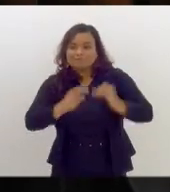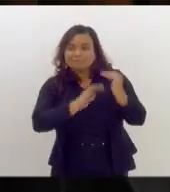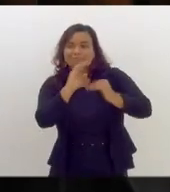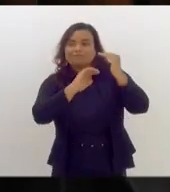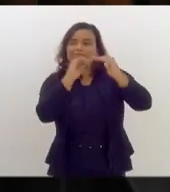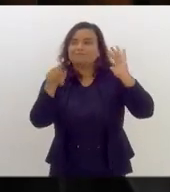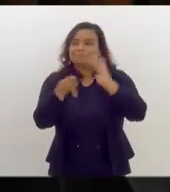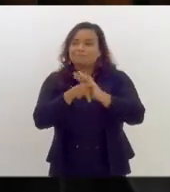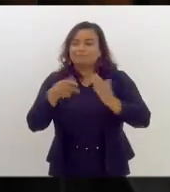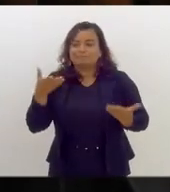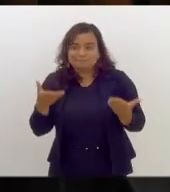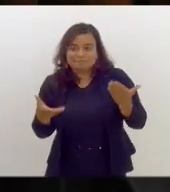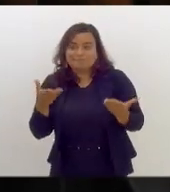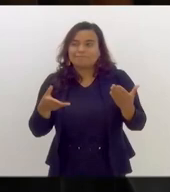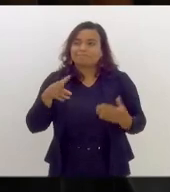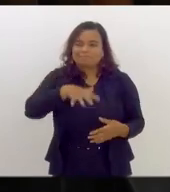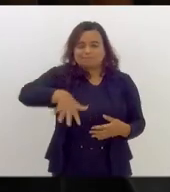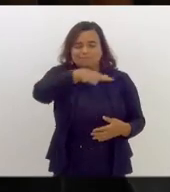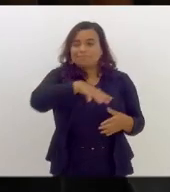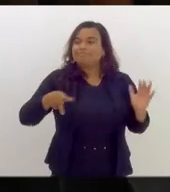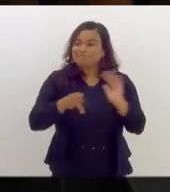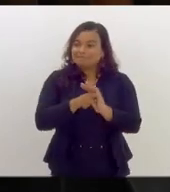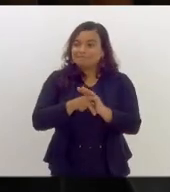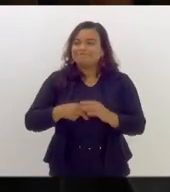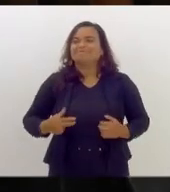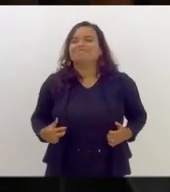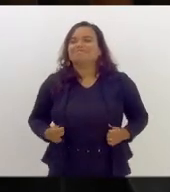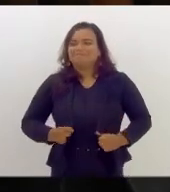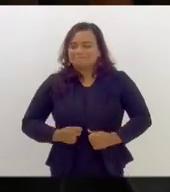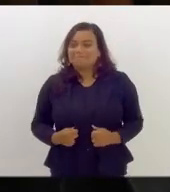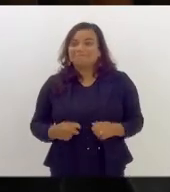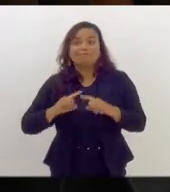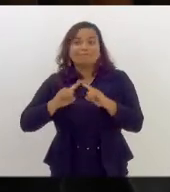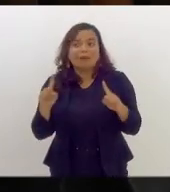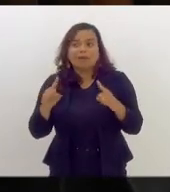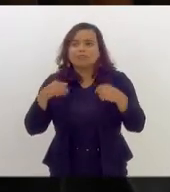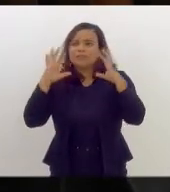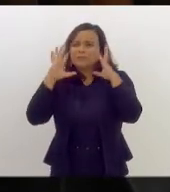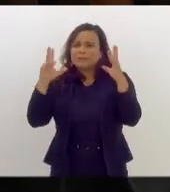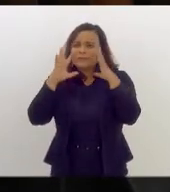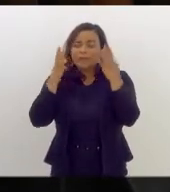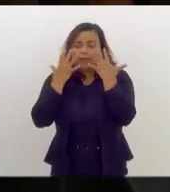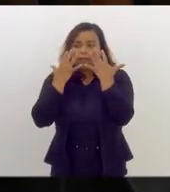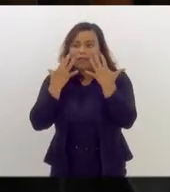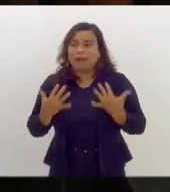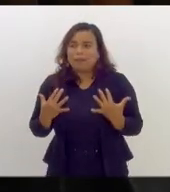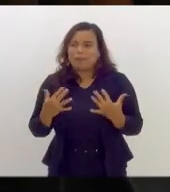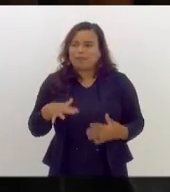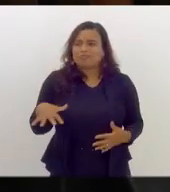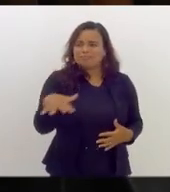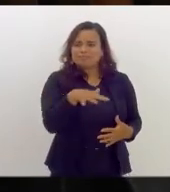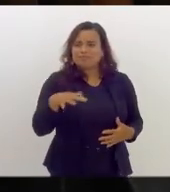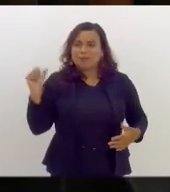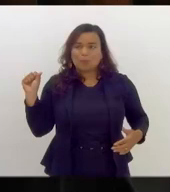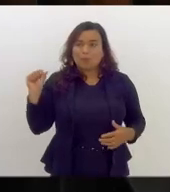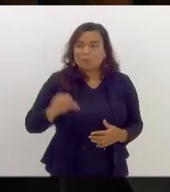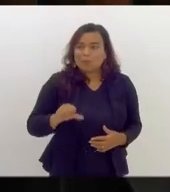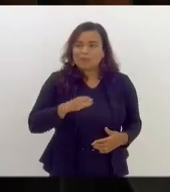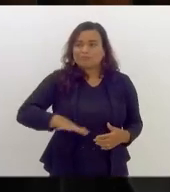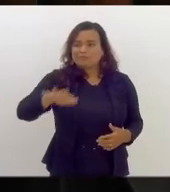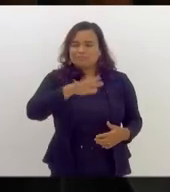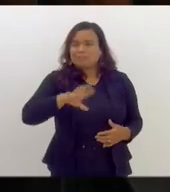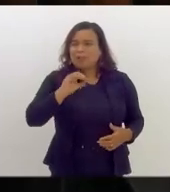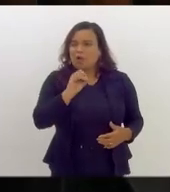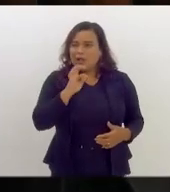desenvolvimento equilibrado daquela região mas o drama da zona oeste é o